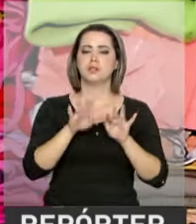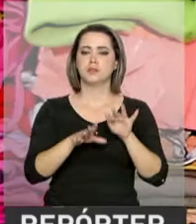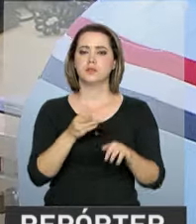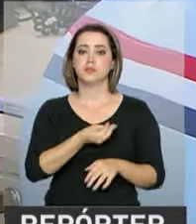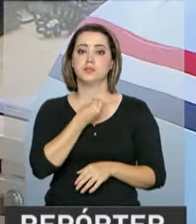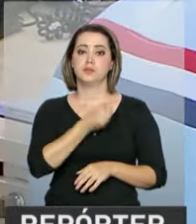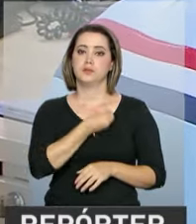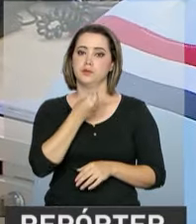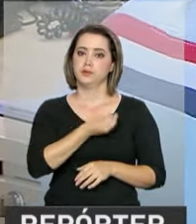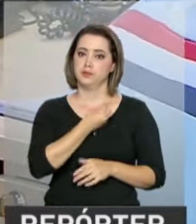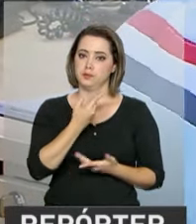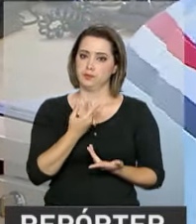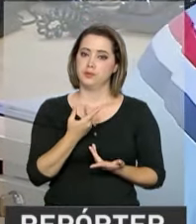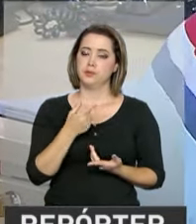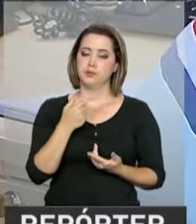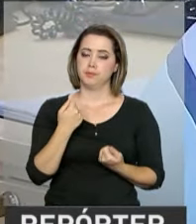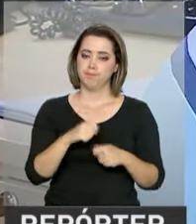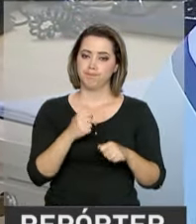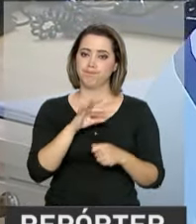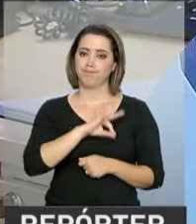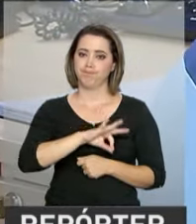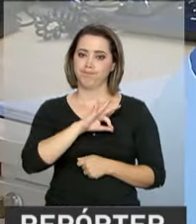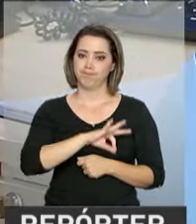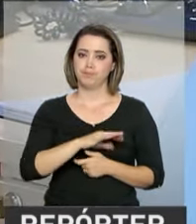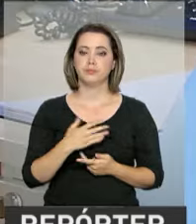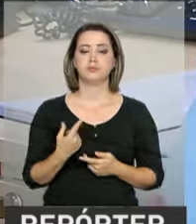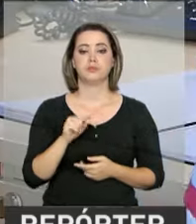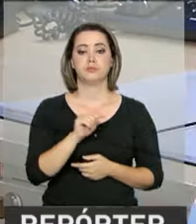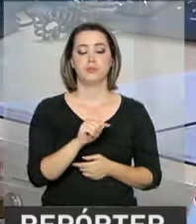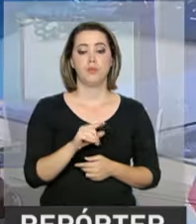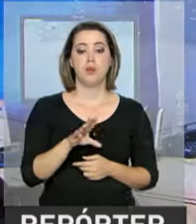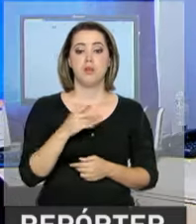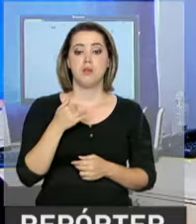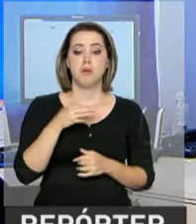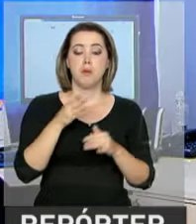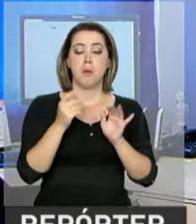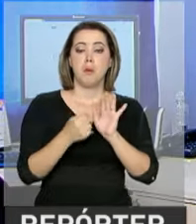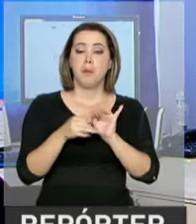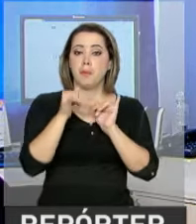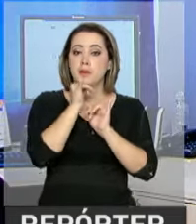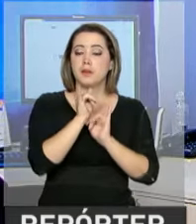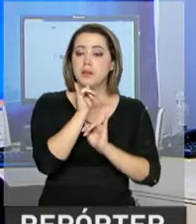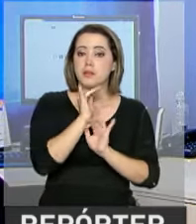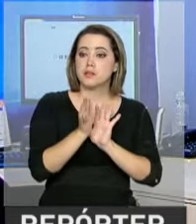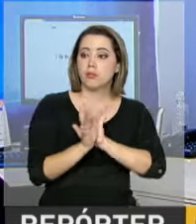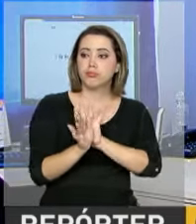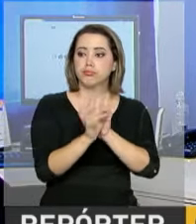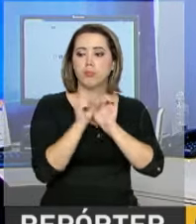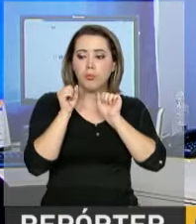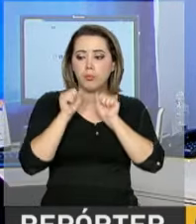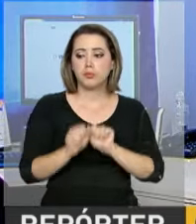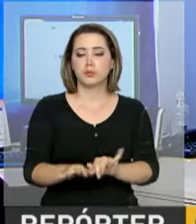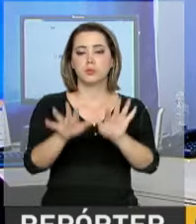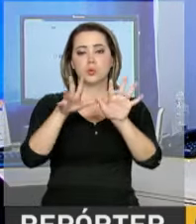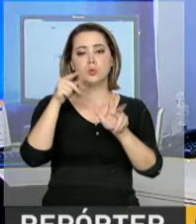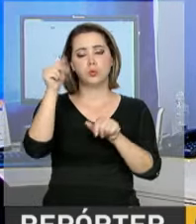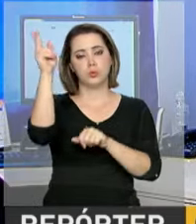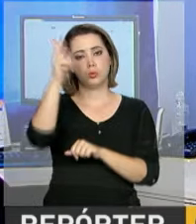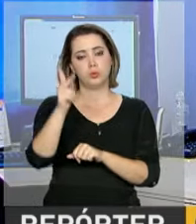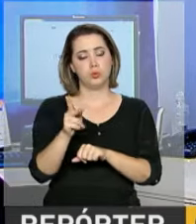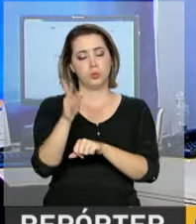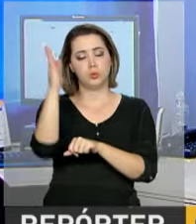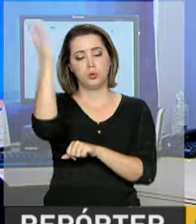desse dinheiro. Para que exemplos como o do Claudiano se multipliquem pelo país, o governo federal vai investir 30 milhões de reais